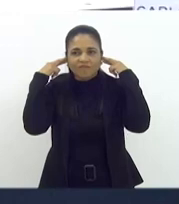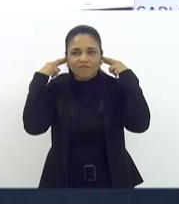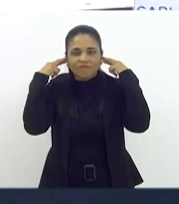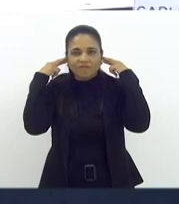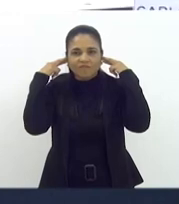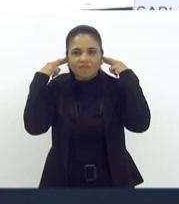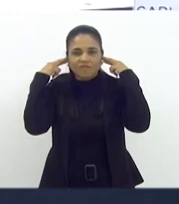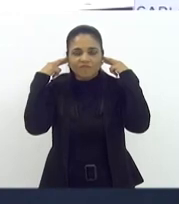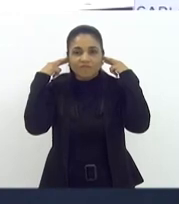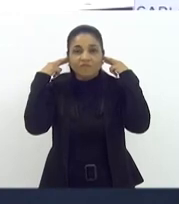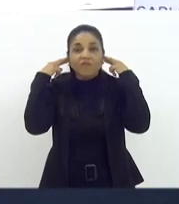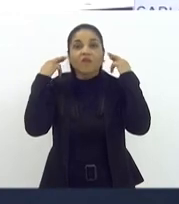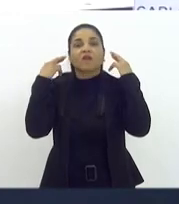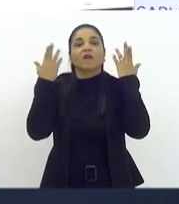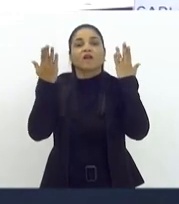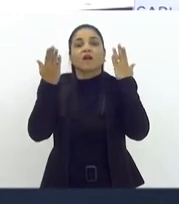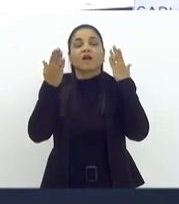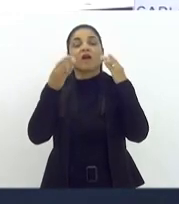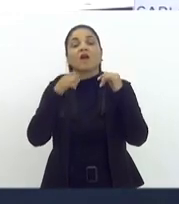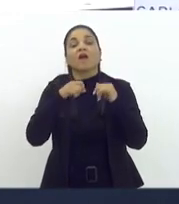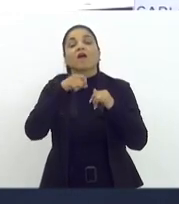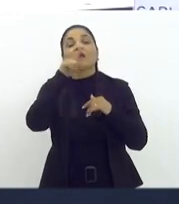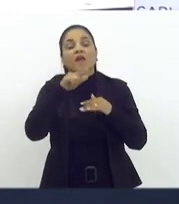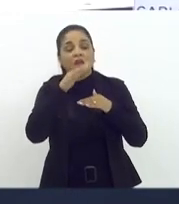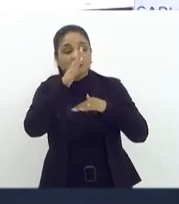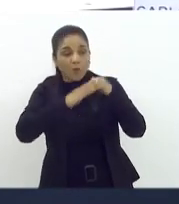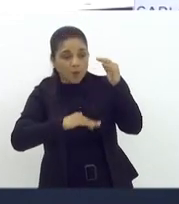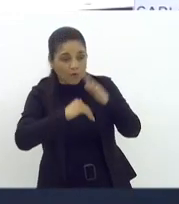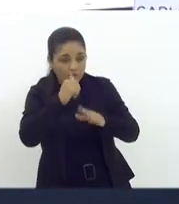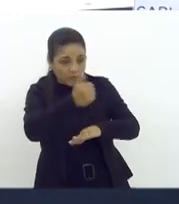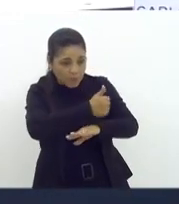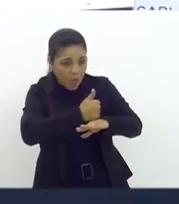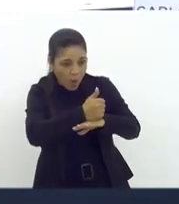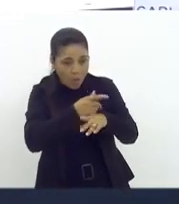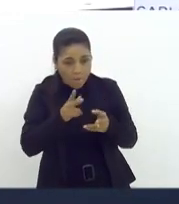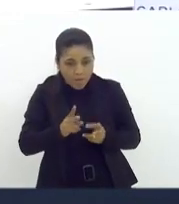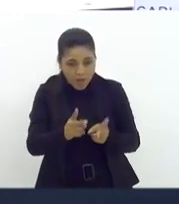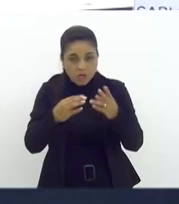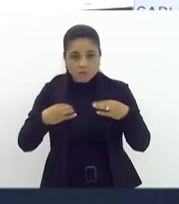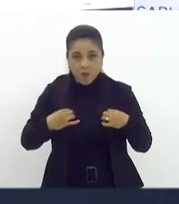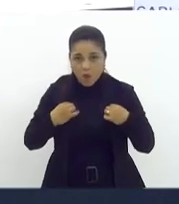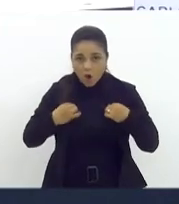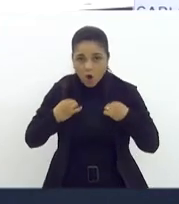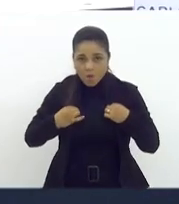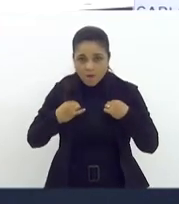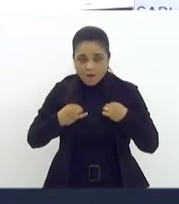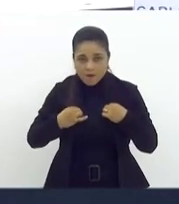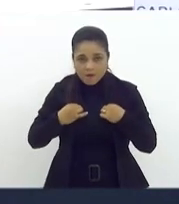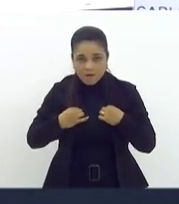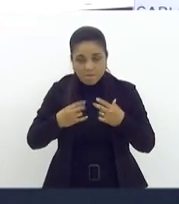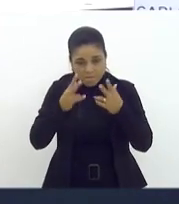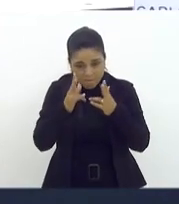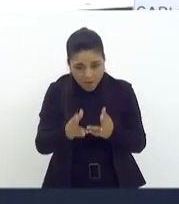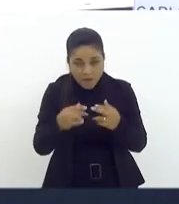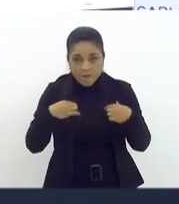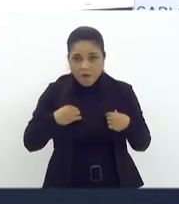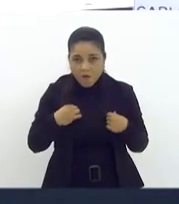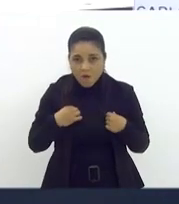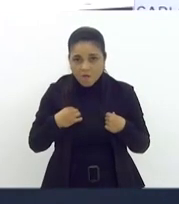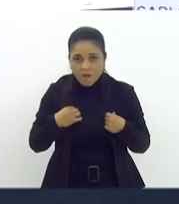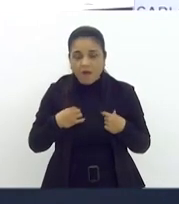a profissão e assim identificar quem é quem estando com o mesmo uniforme é